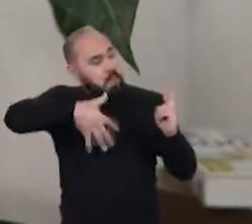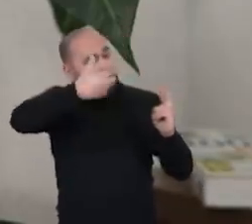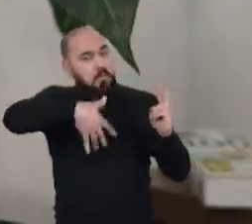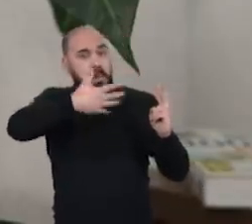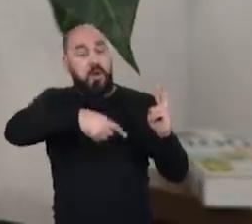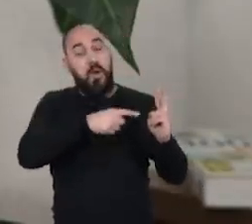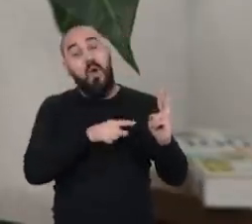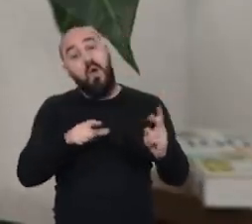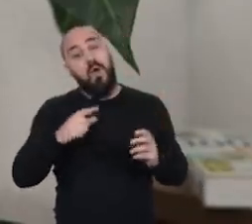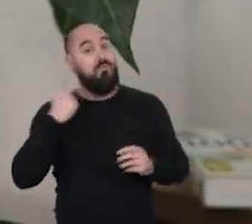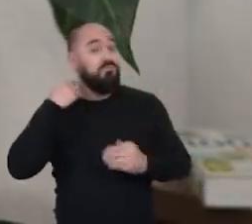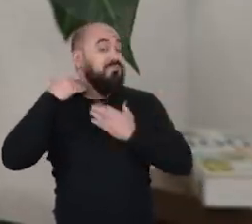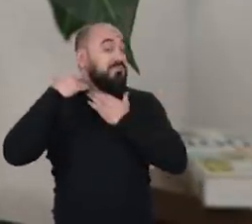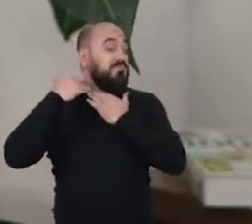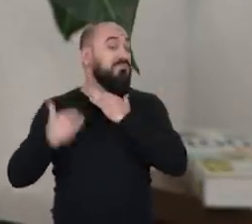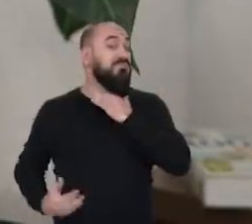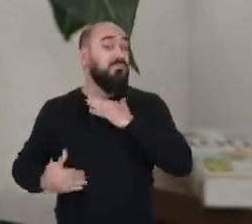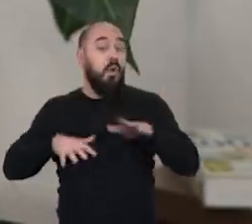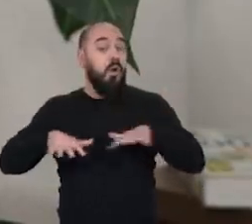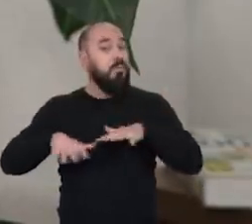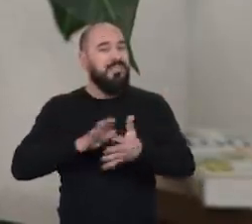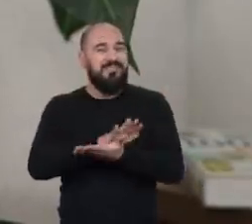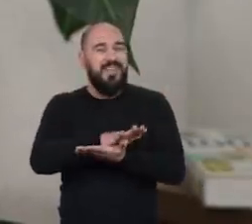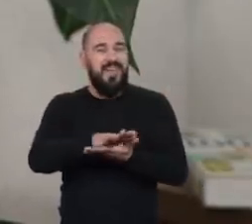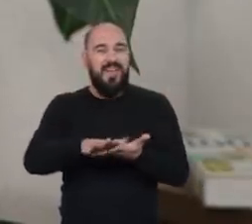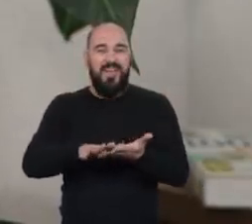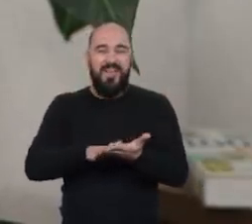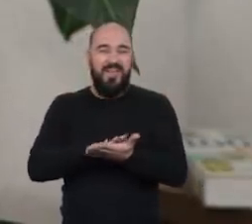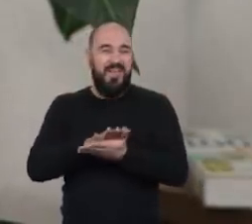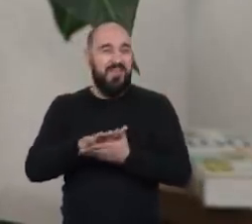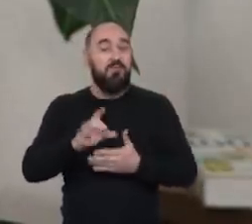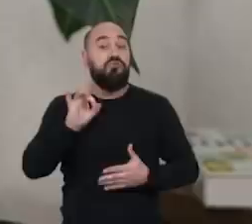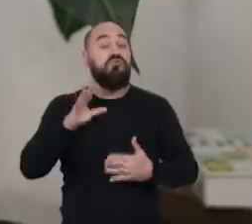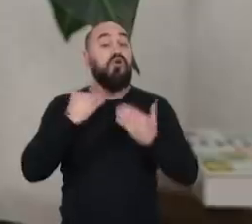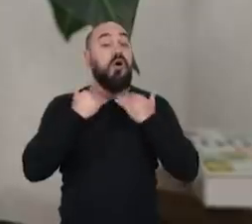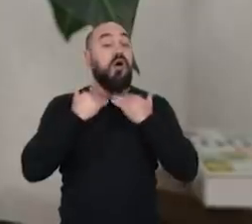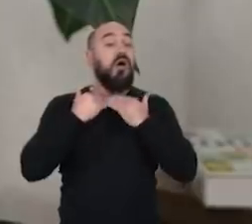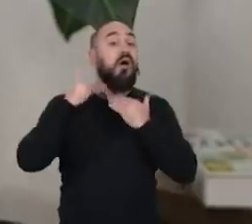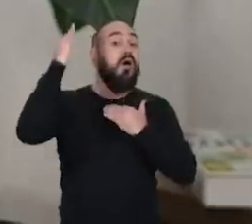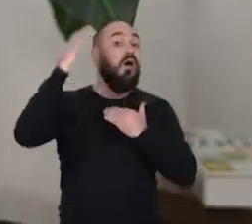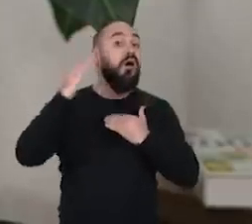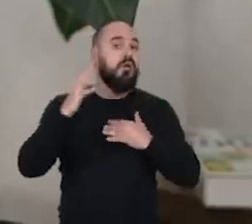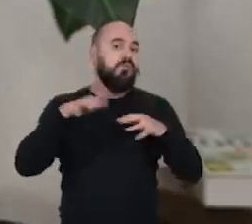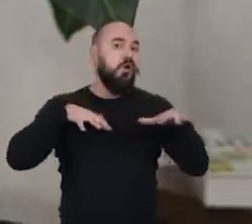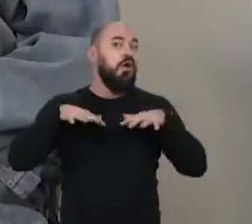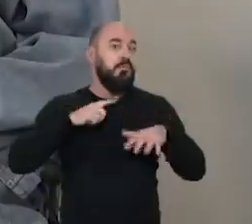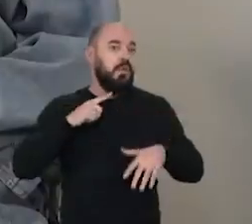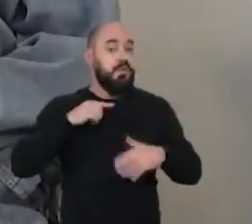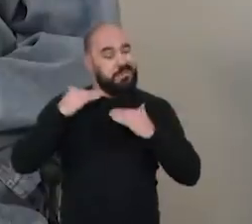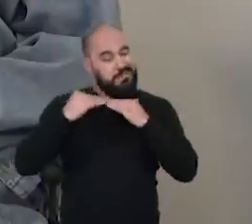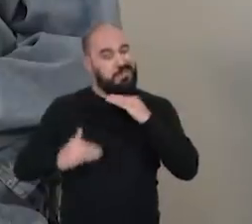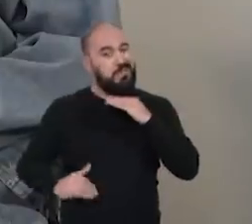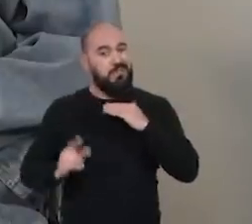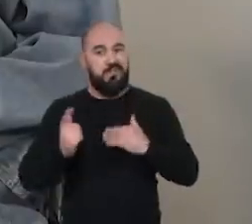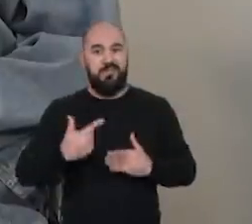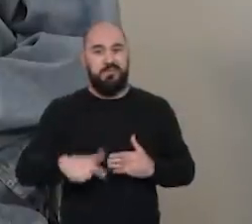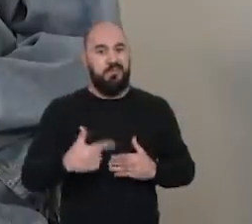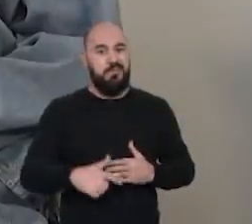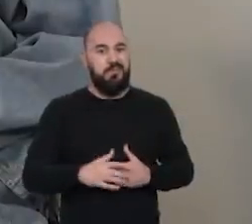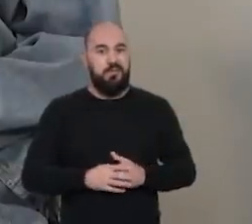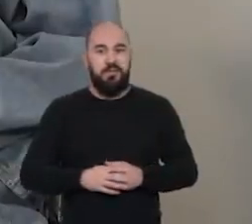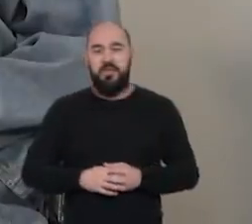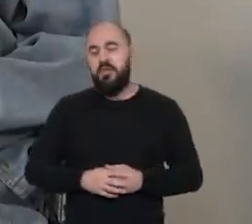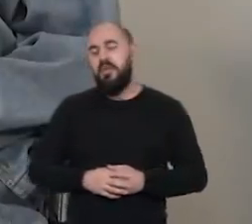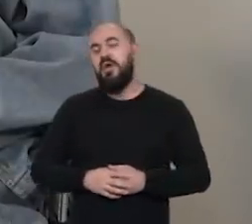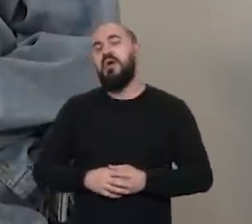ficou tetraplégico e nunca mais ele vai mexer o corpo, ele só vai mexer o pescoço, vai ser assim para o resto da vida. Ah, eu pensava muito em me matar,